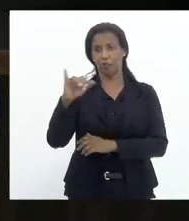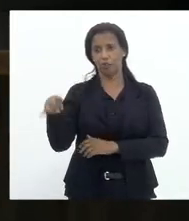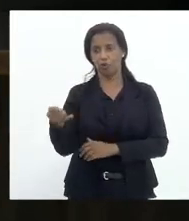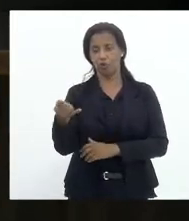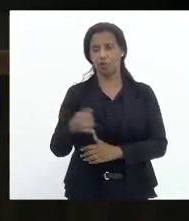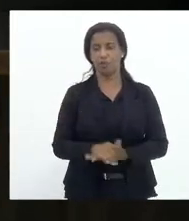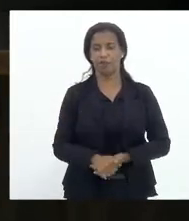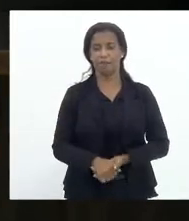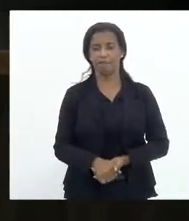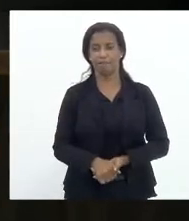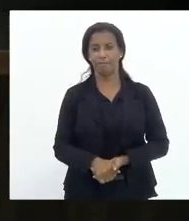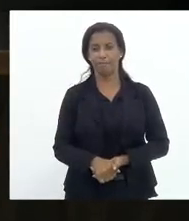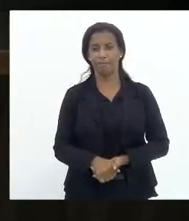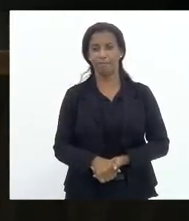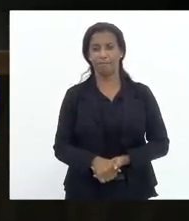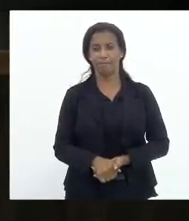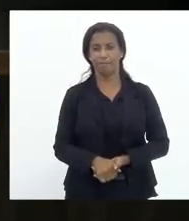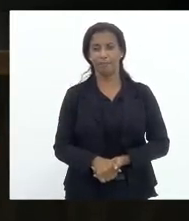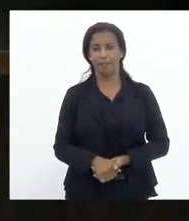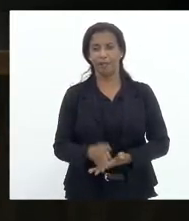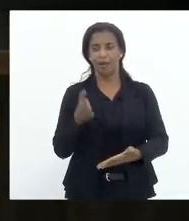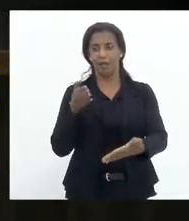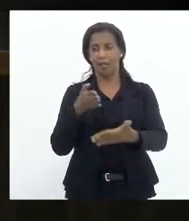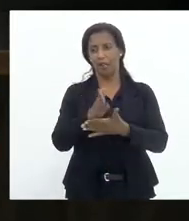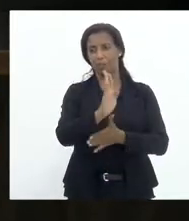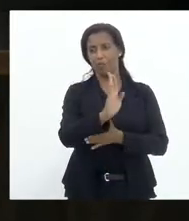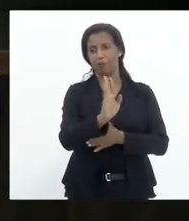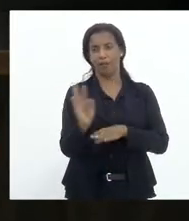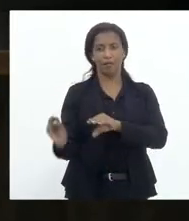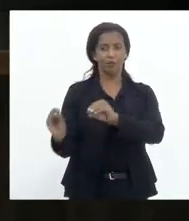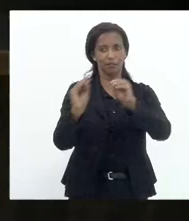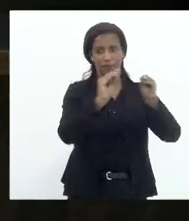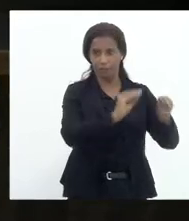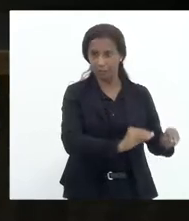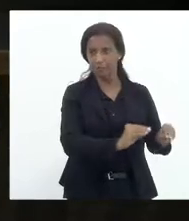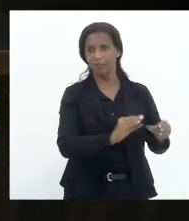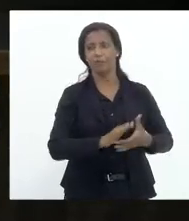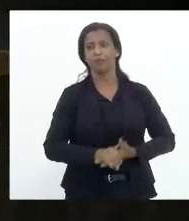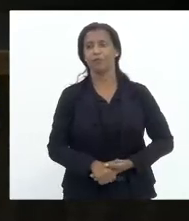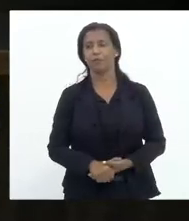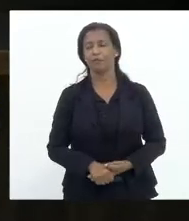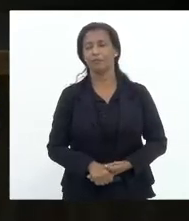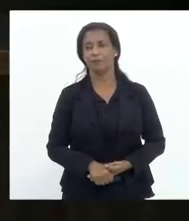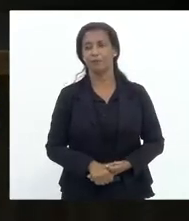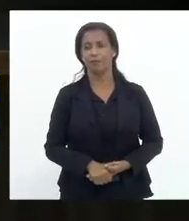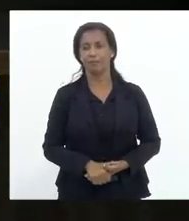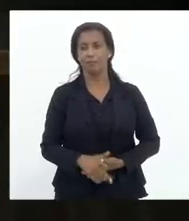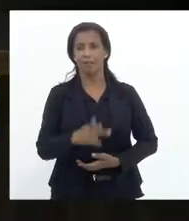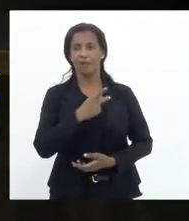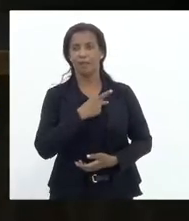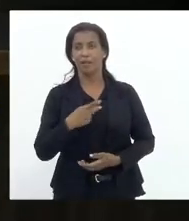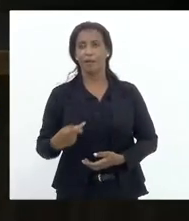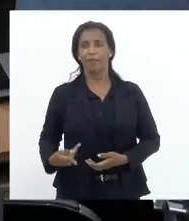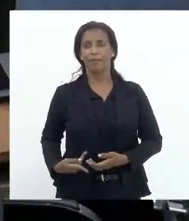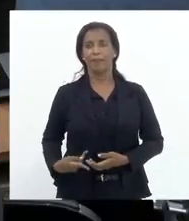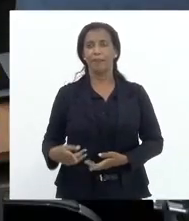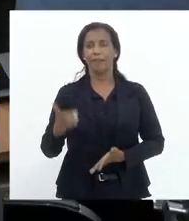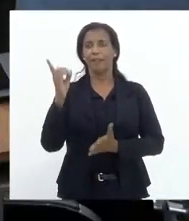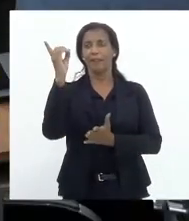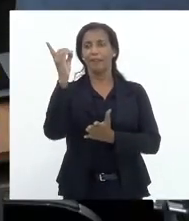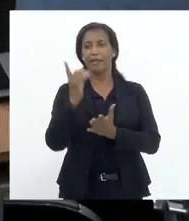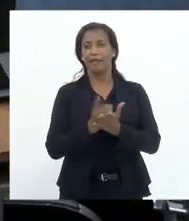concessão justiça se os que aprovam permaneçam Como estão aprovado vai autógrafo Presidente ao final da